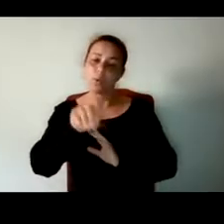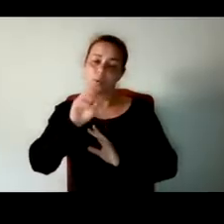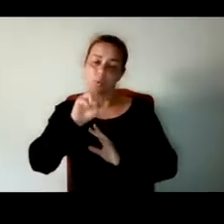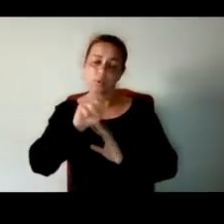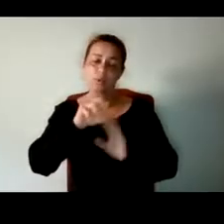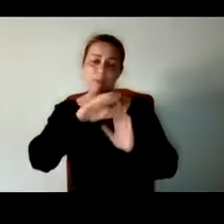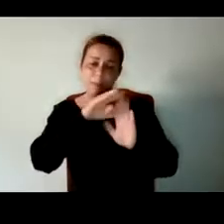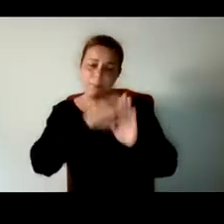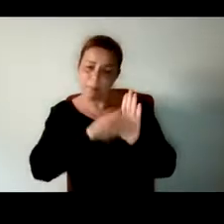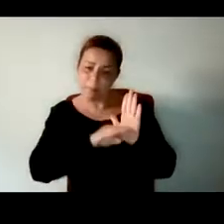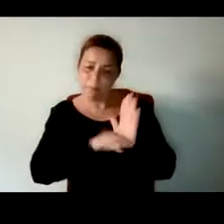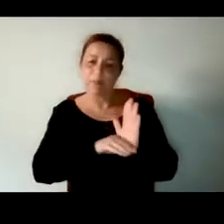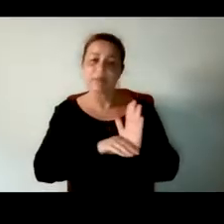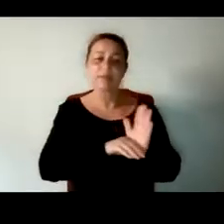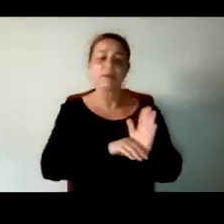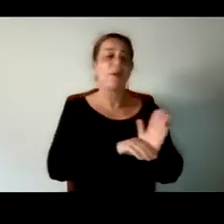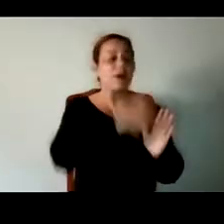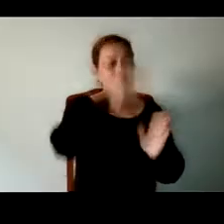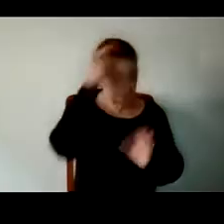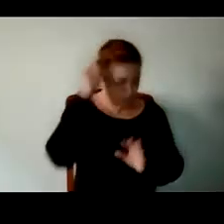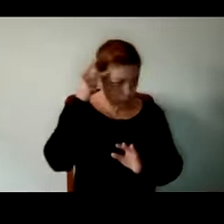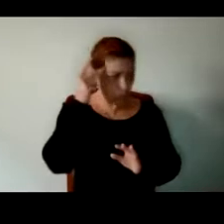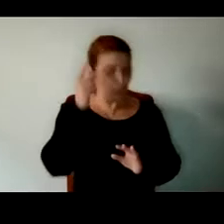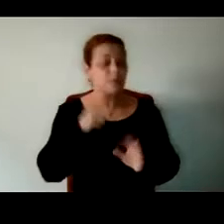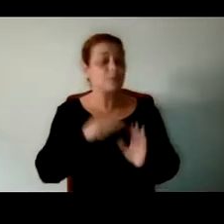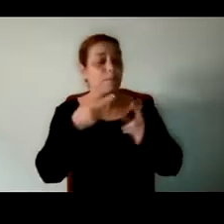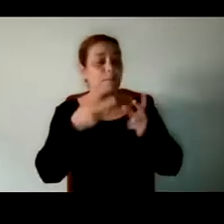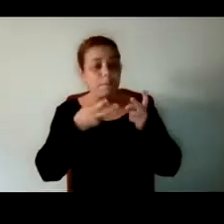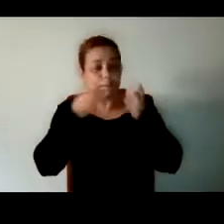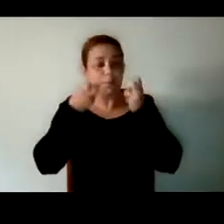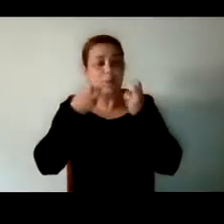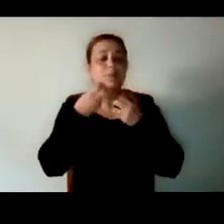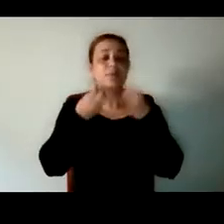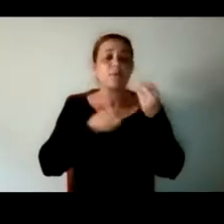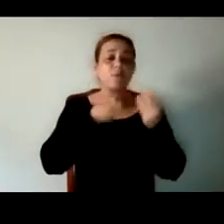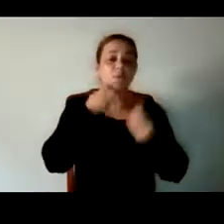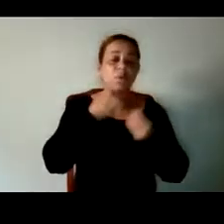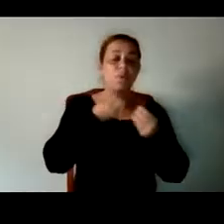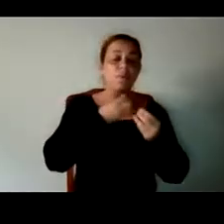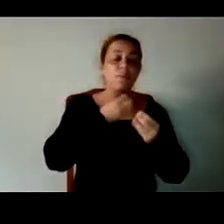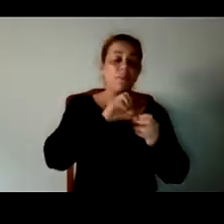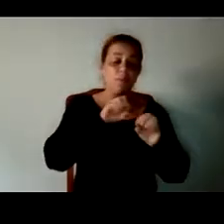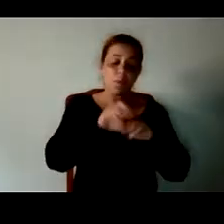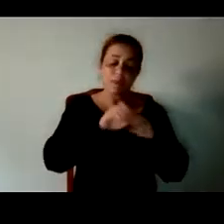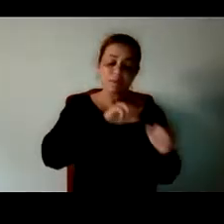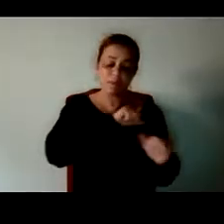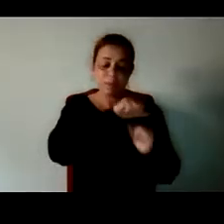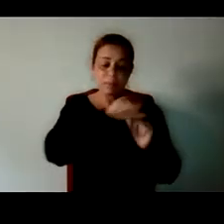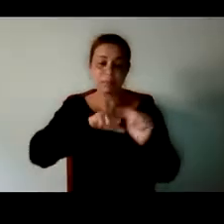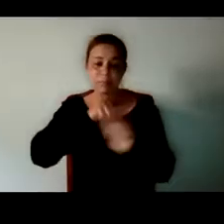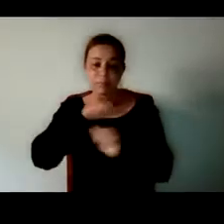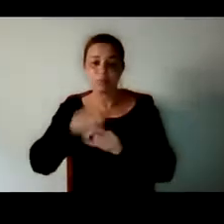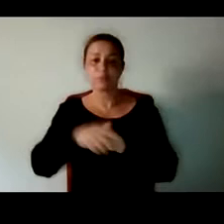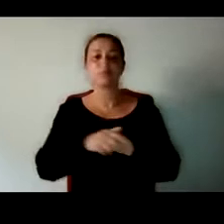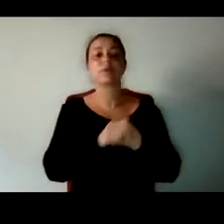as mudanças da educação, envolvendo os estudantes e os professores. No módulo 2, eu